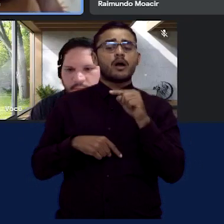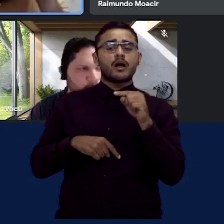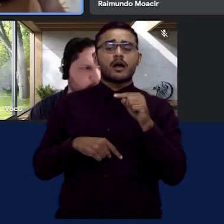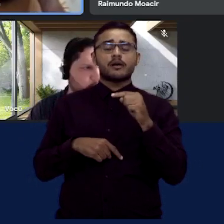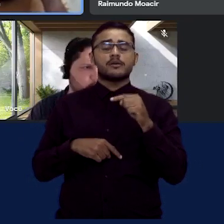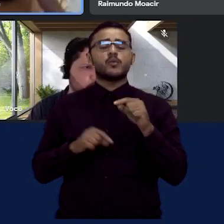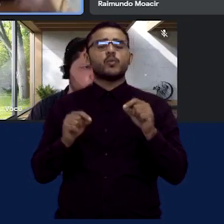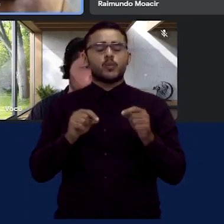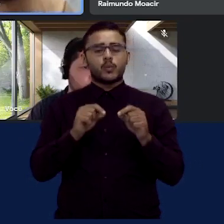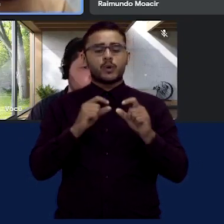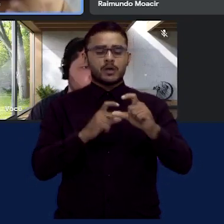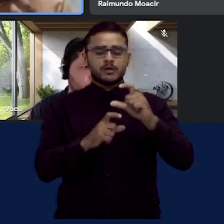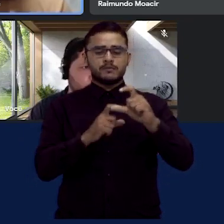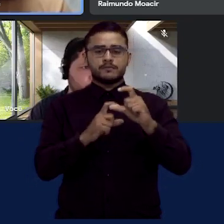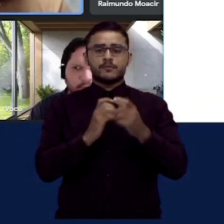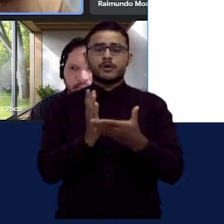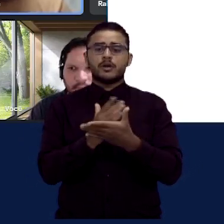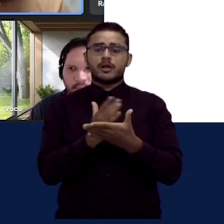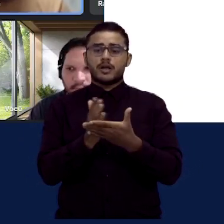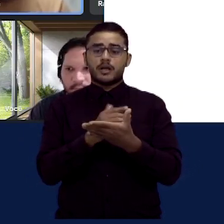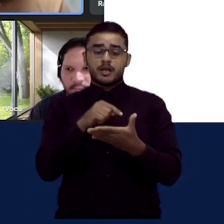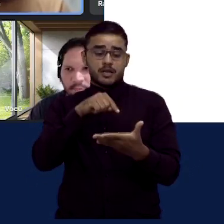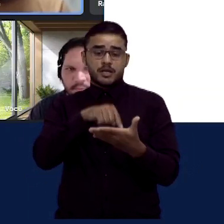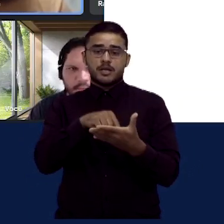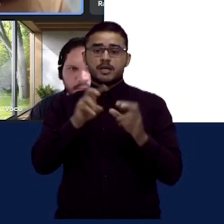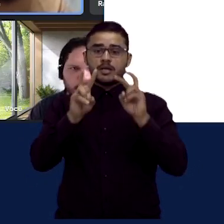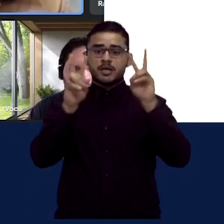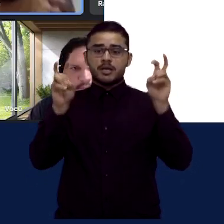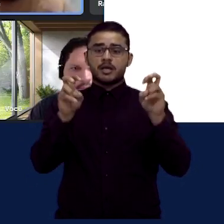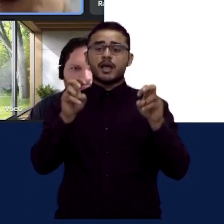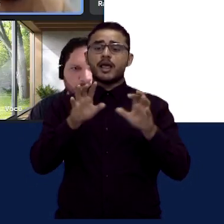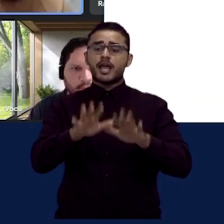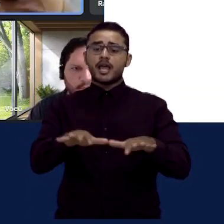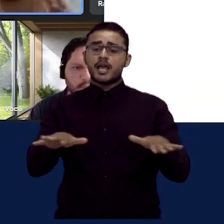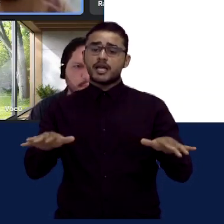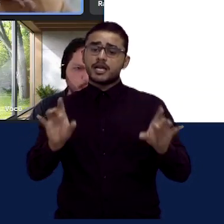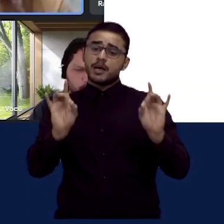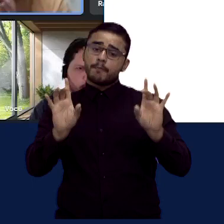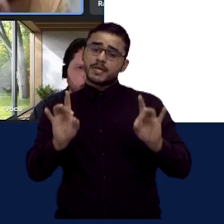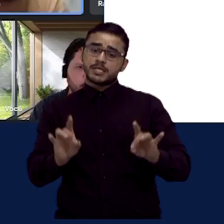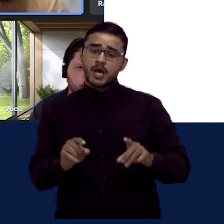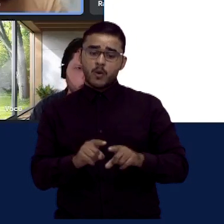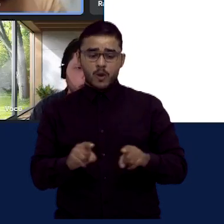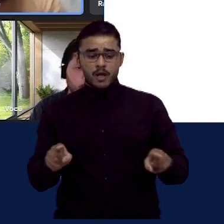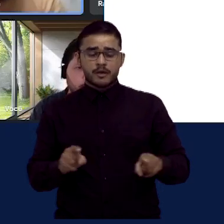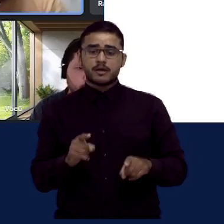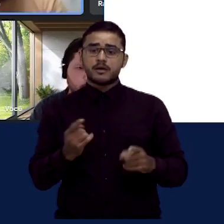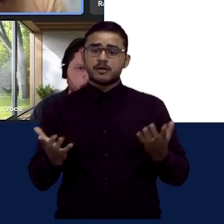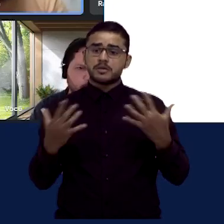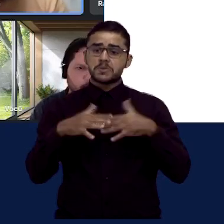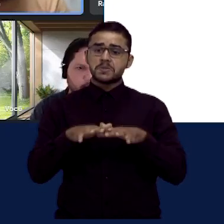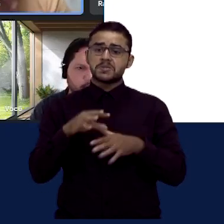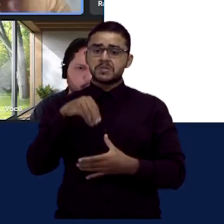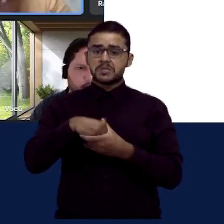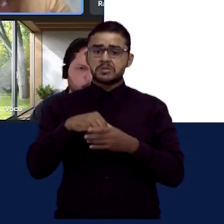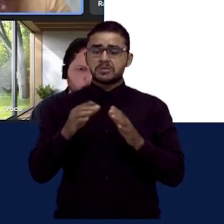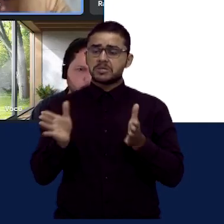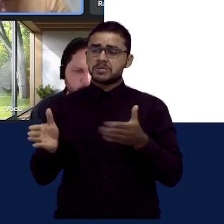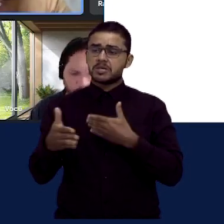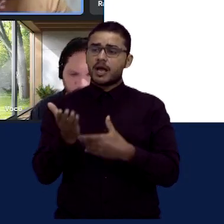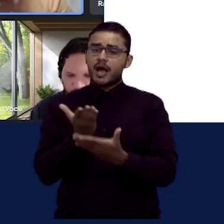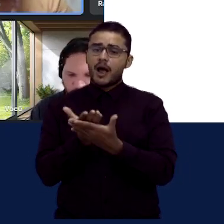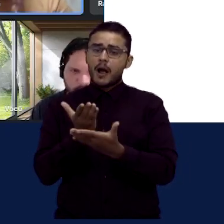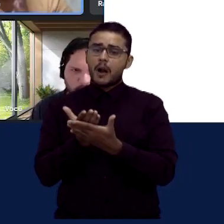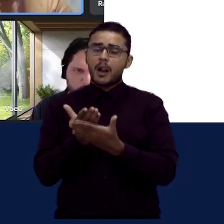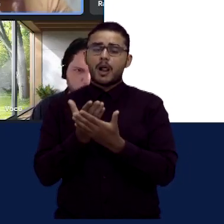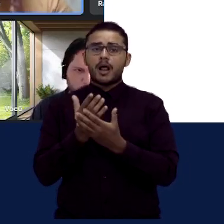aceitação, né, de crianças especiais em sala de aula. Enfim, eu fiz muitos desses trabalhos institucionais, e foram neles,